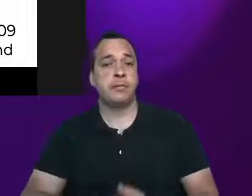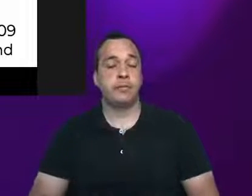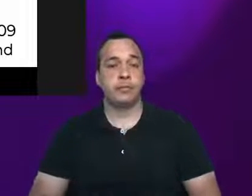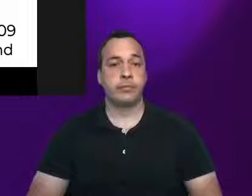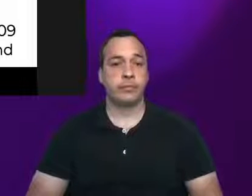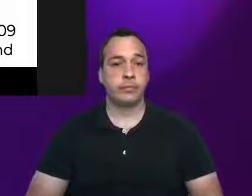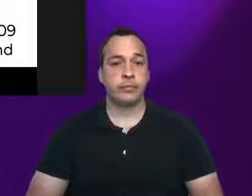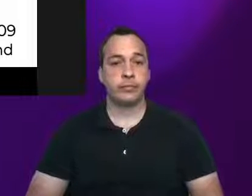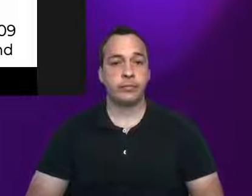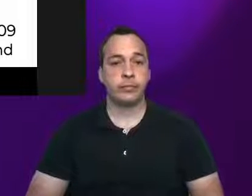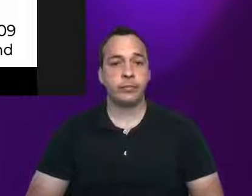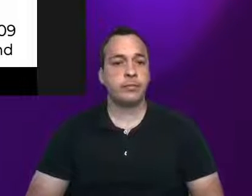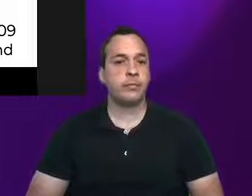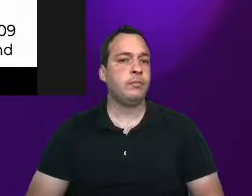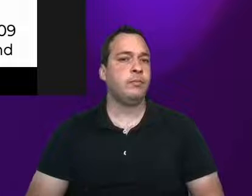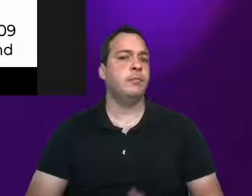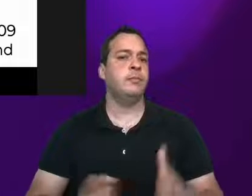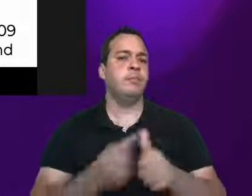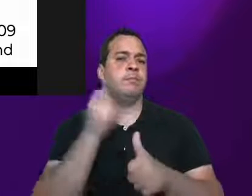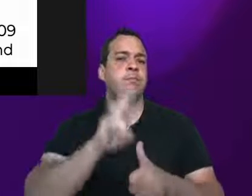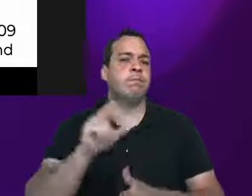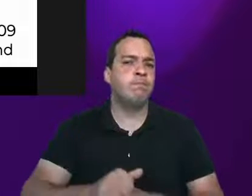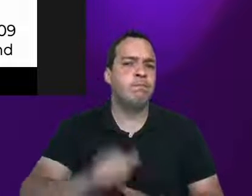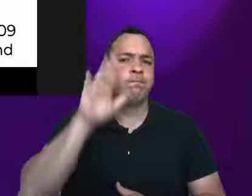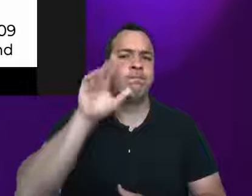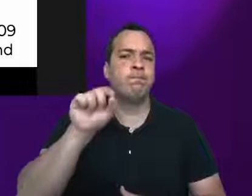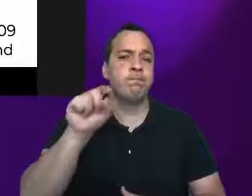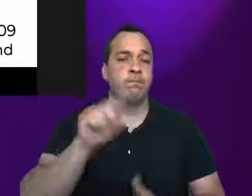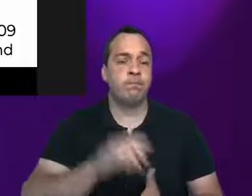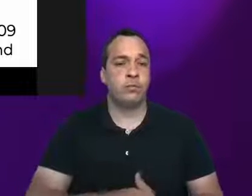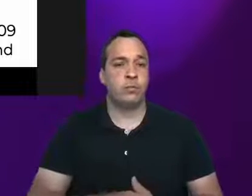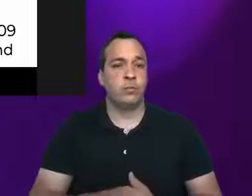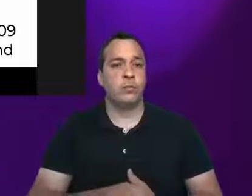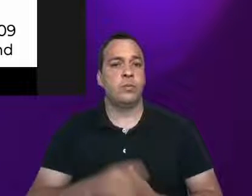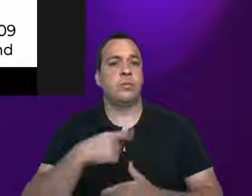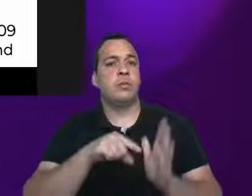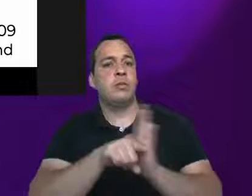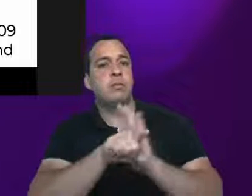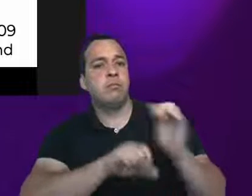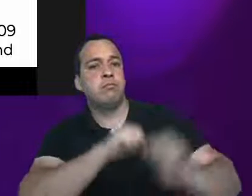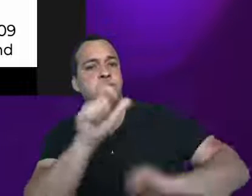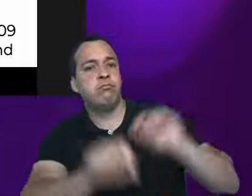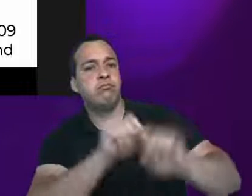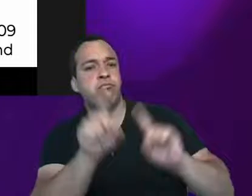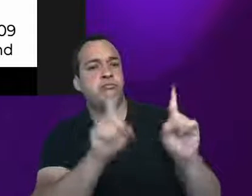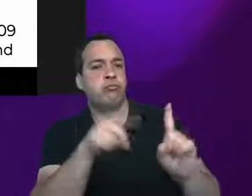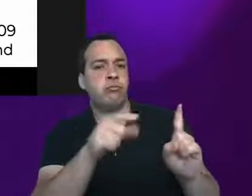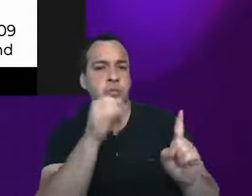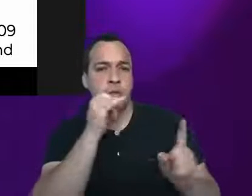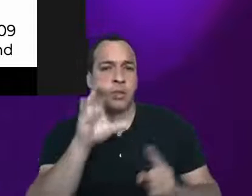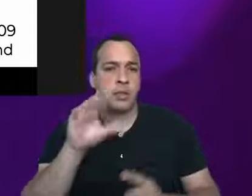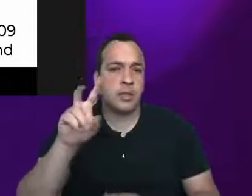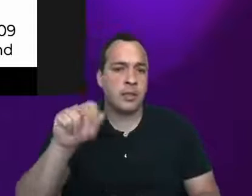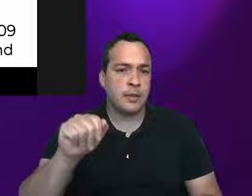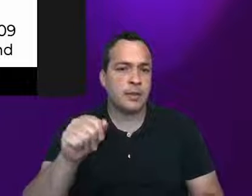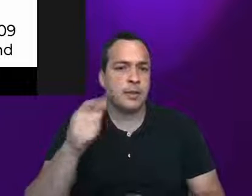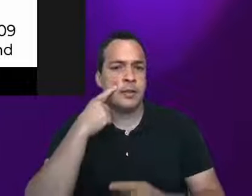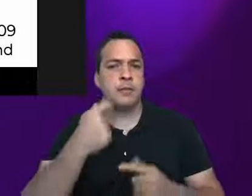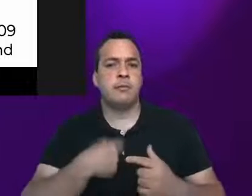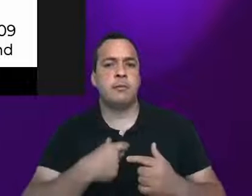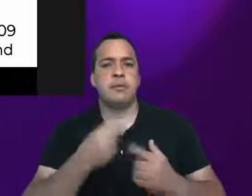primeiro e mais usado análise da fluidorresponsividade é a análise da cava. Né? A gente mede